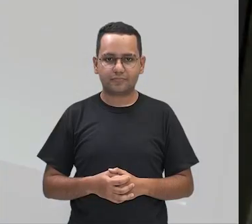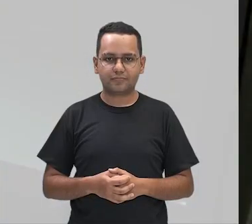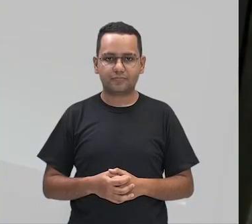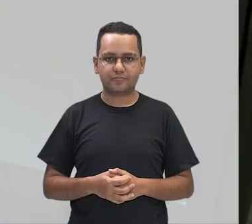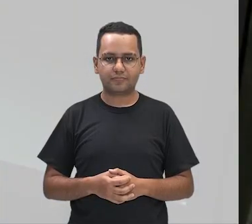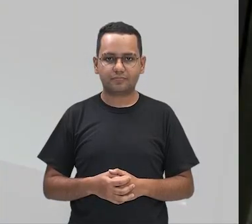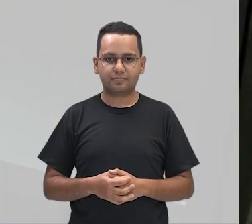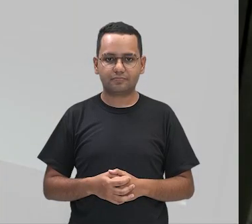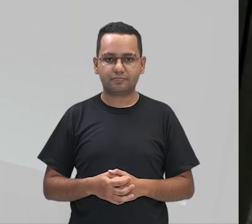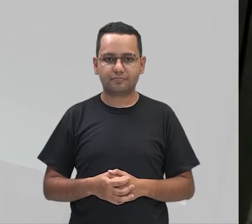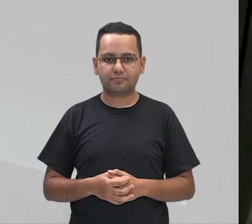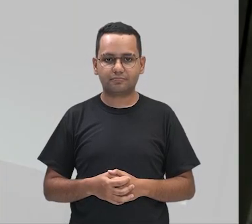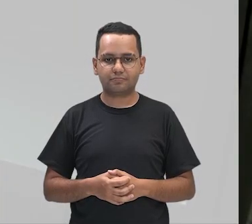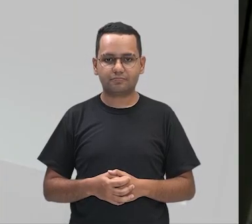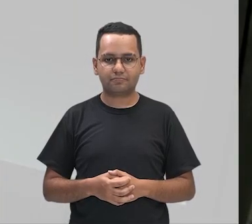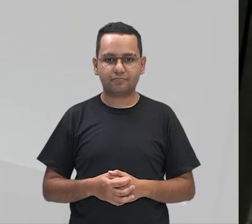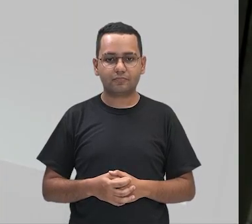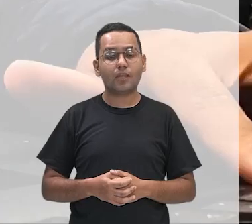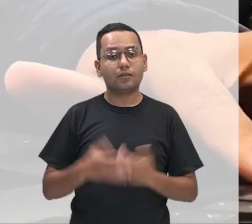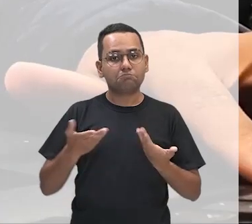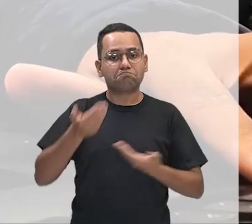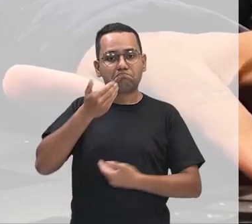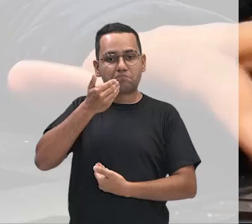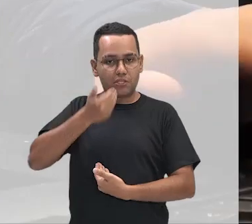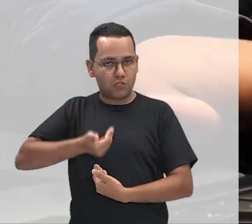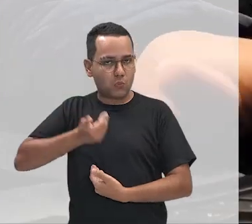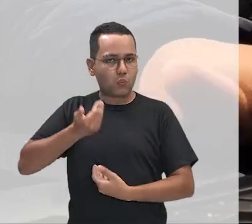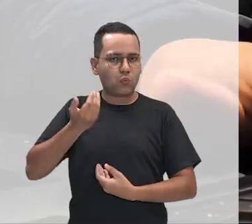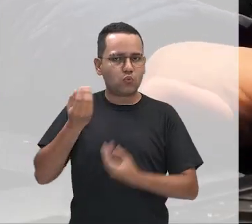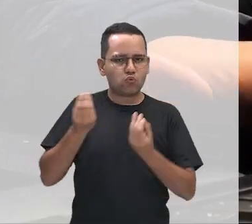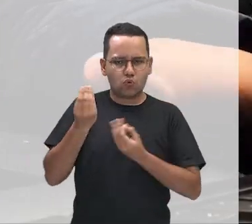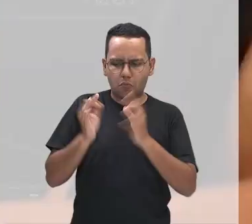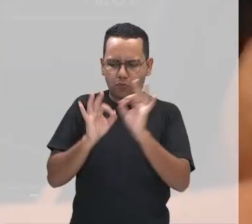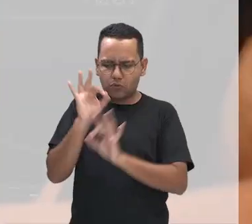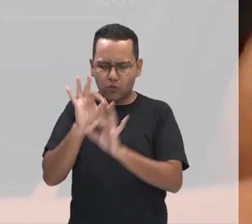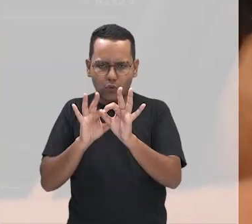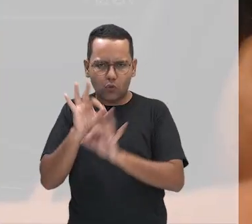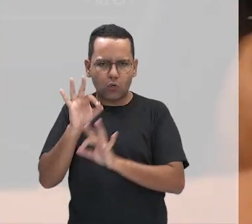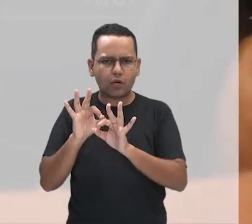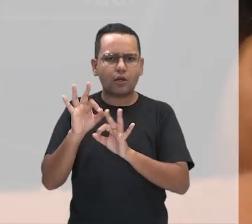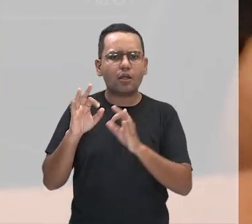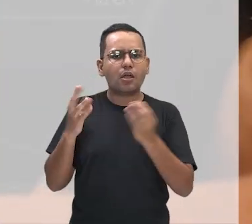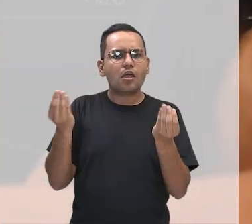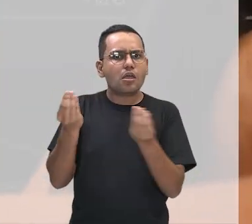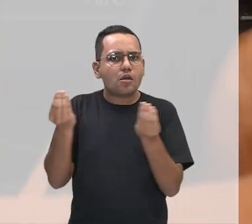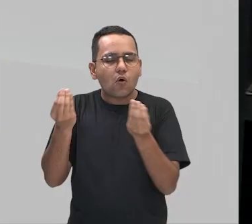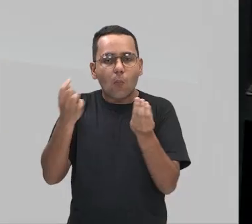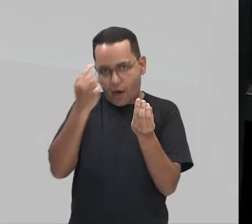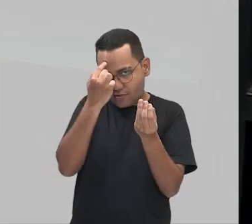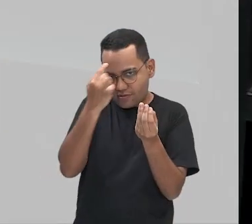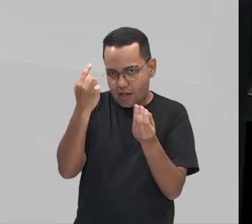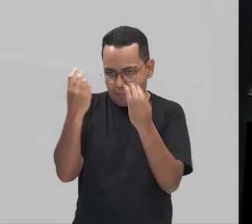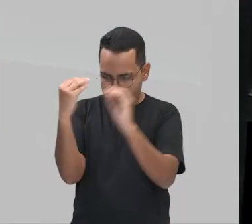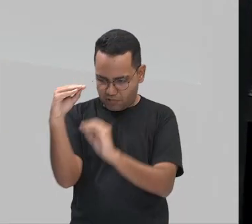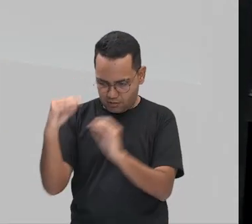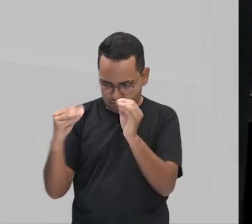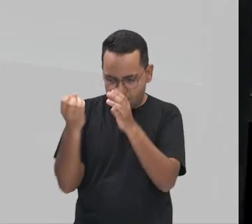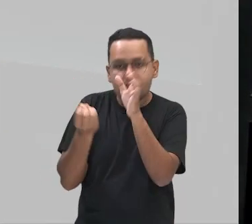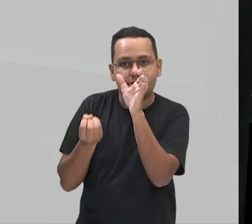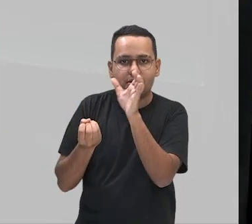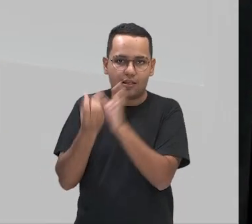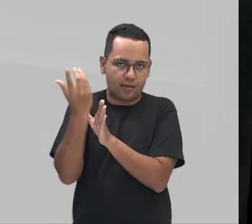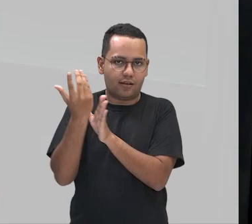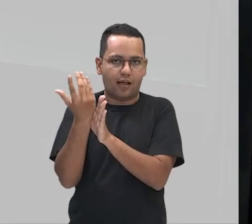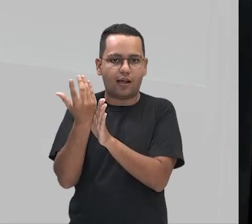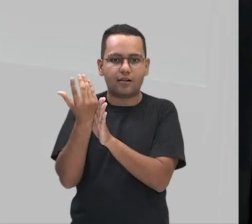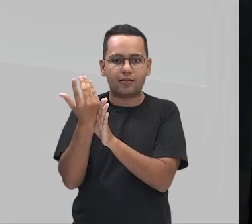Primeiro a gente recebe uma solicitação e a gente precisa ler o roteiro para saber como que vai sair essa animação. Depois, a próxima